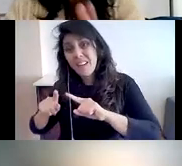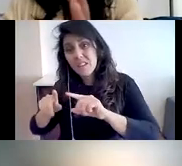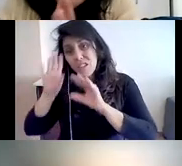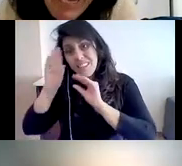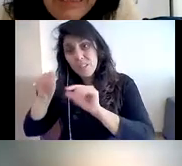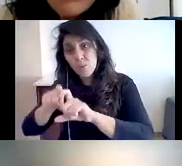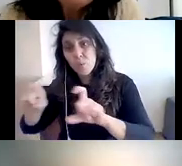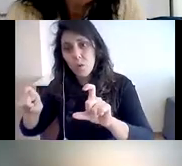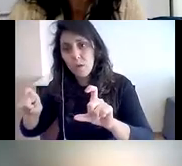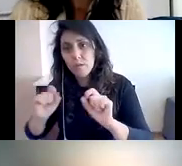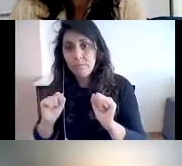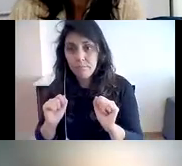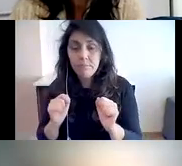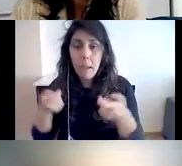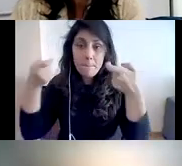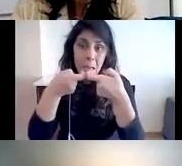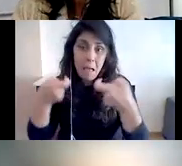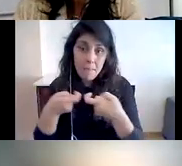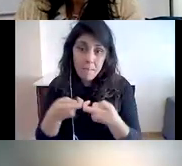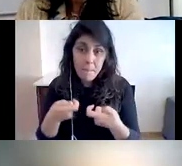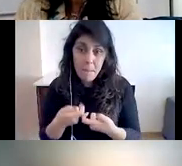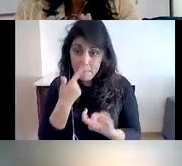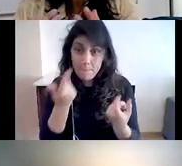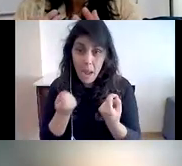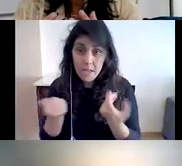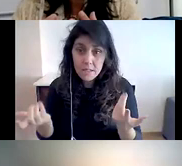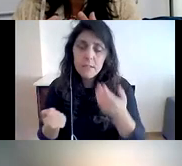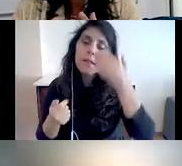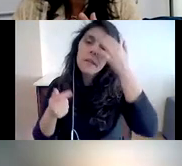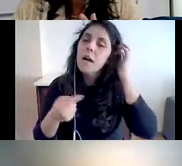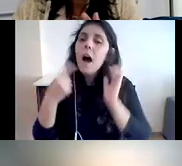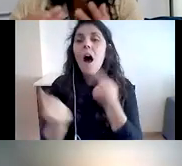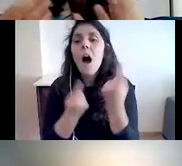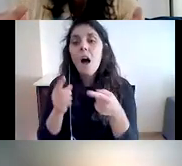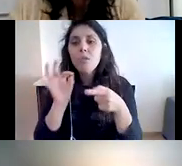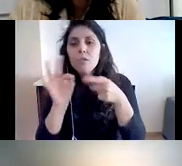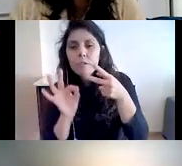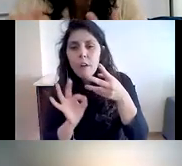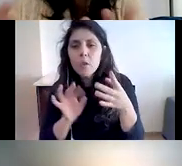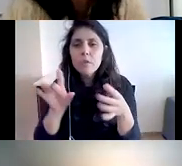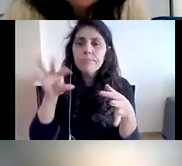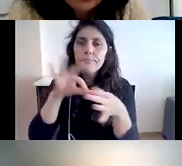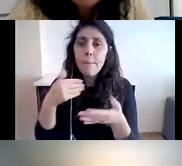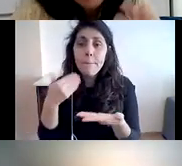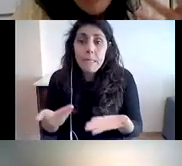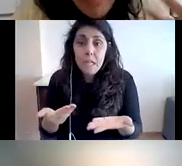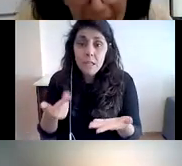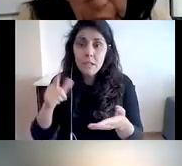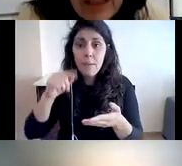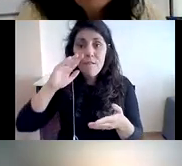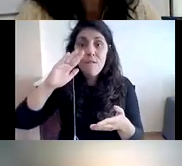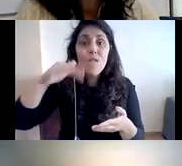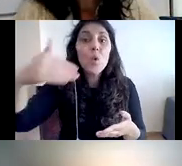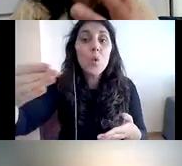também, há aqui fatores, agora no que diz respeito ao presente e caminhos futuros, há